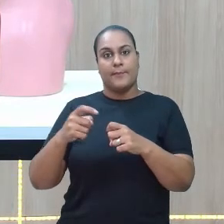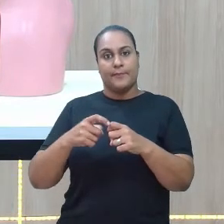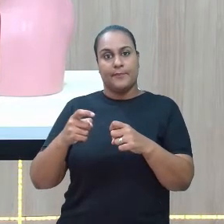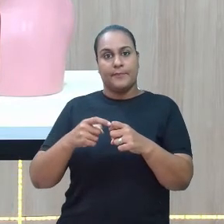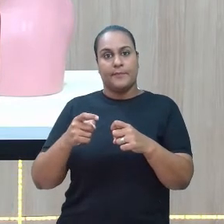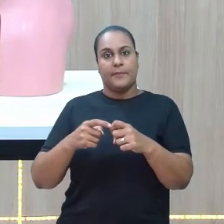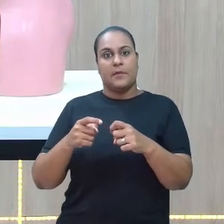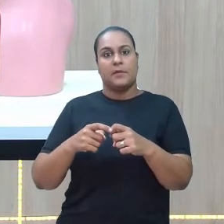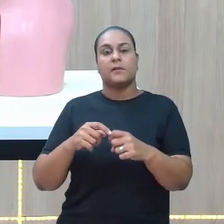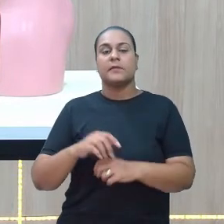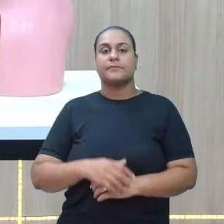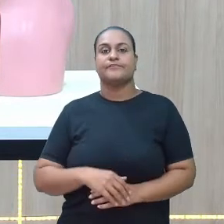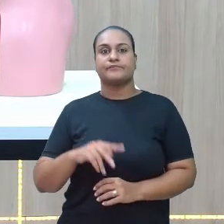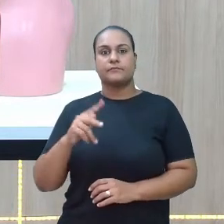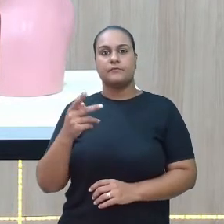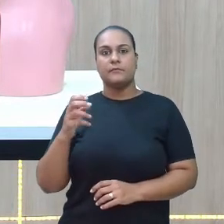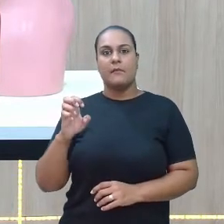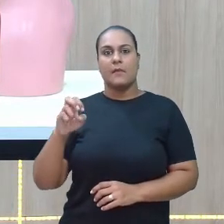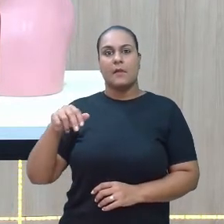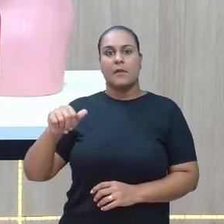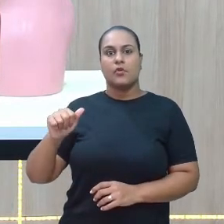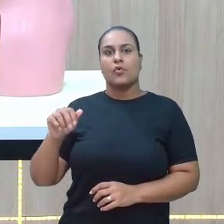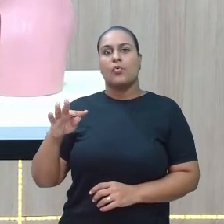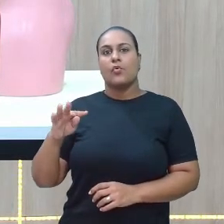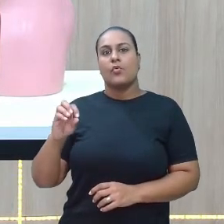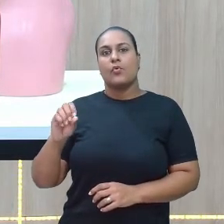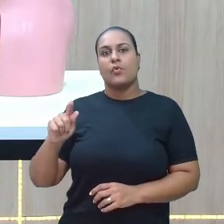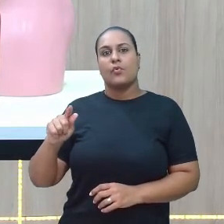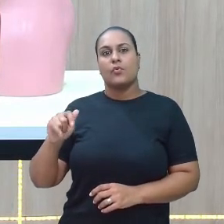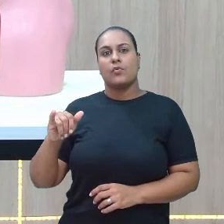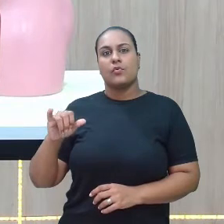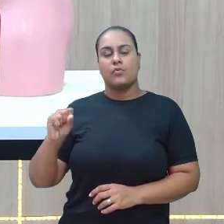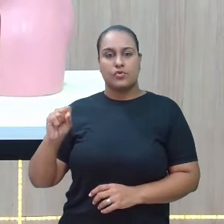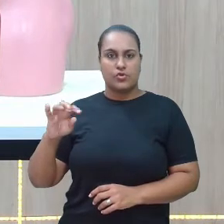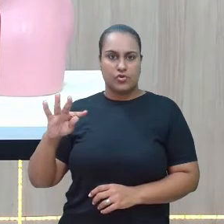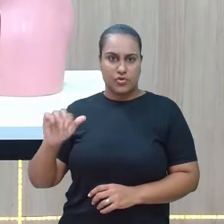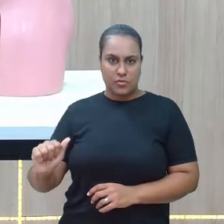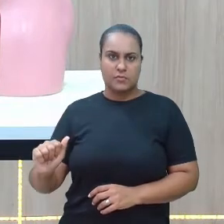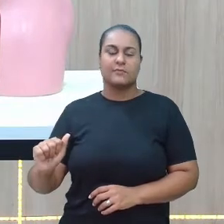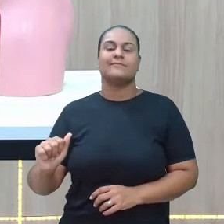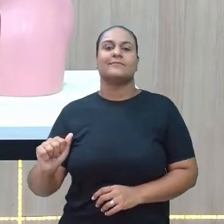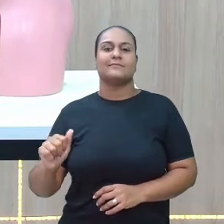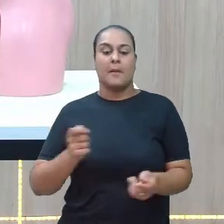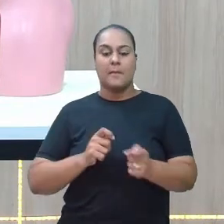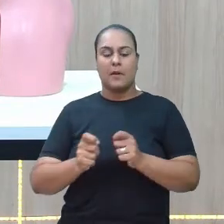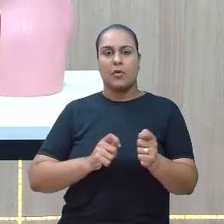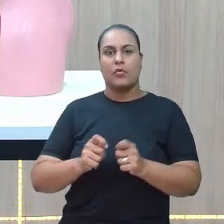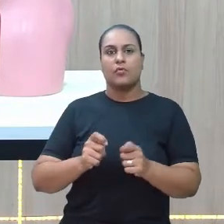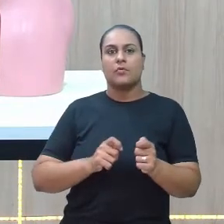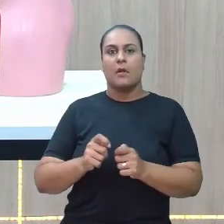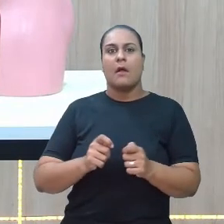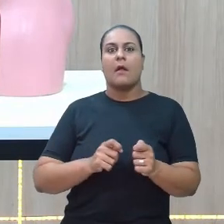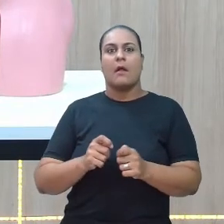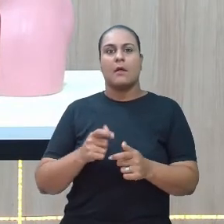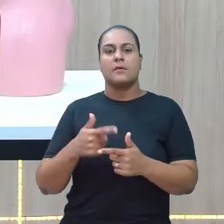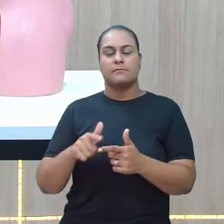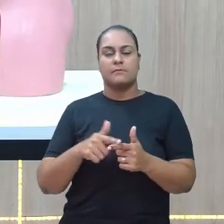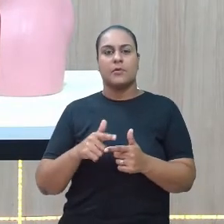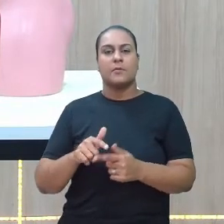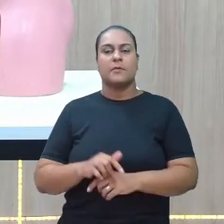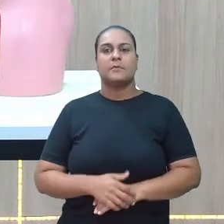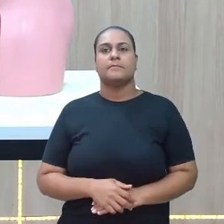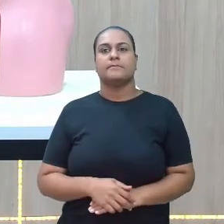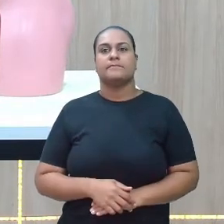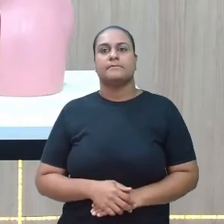médico hematologista, para que ele veja o que realmente é e controle essa deficiência. E